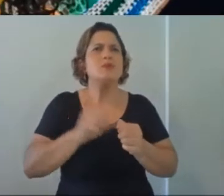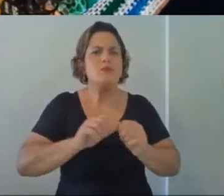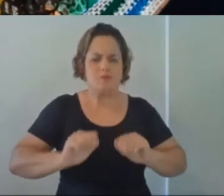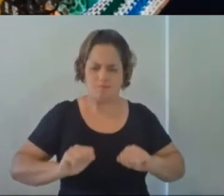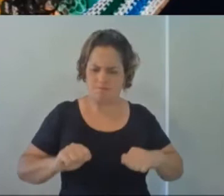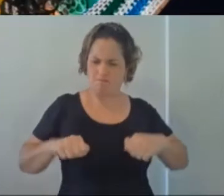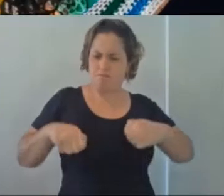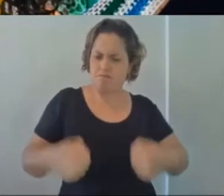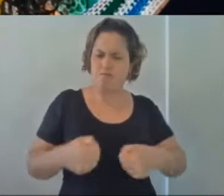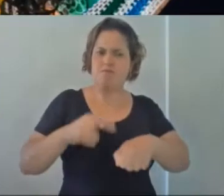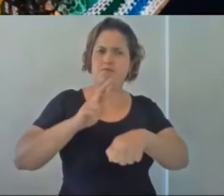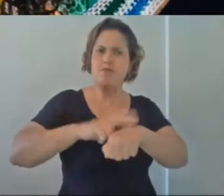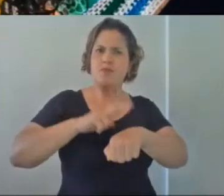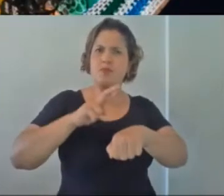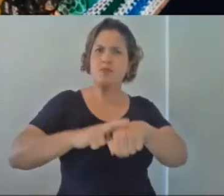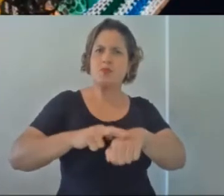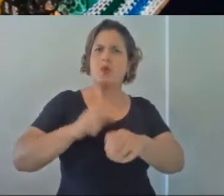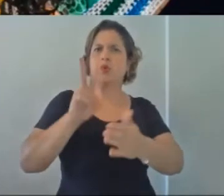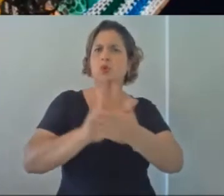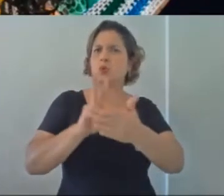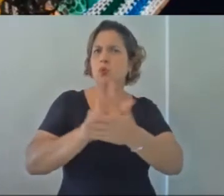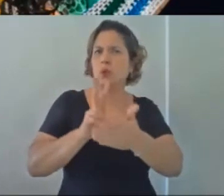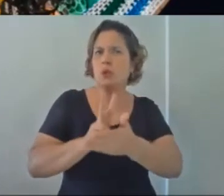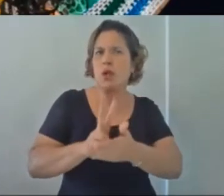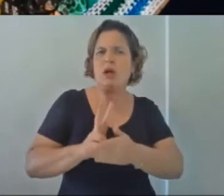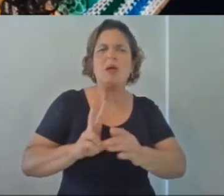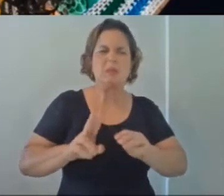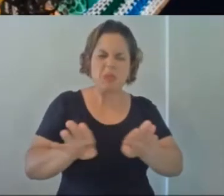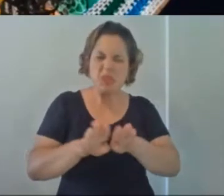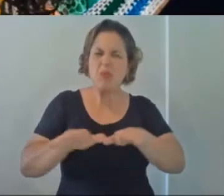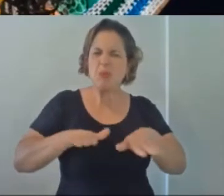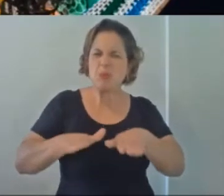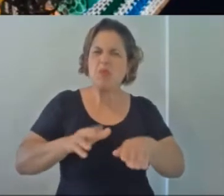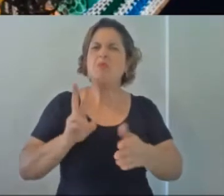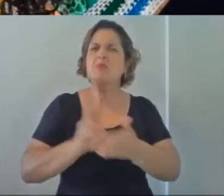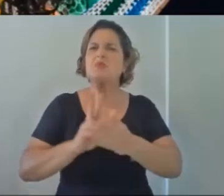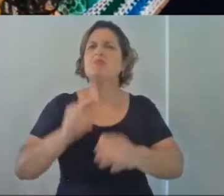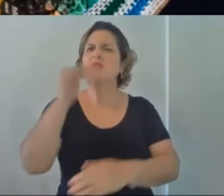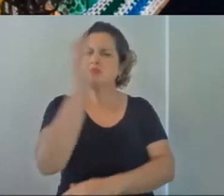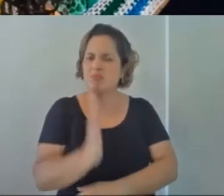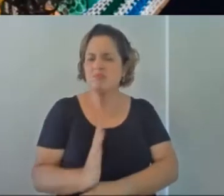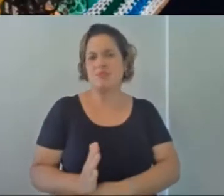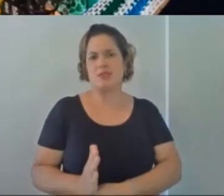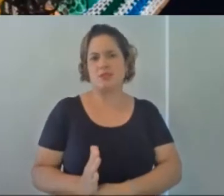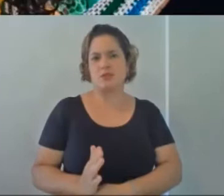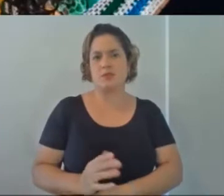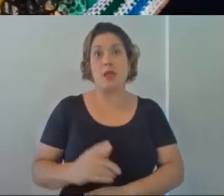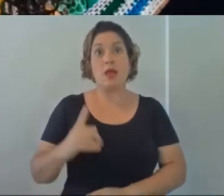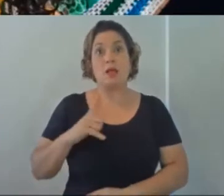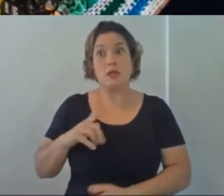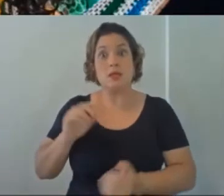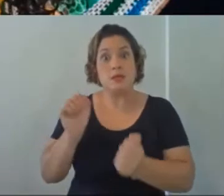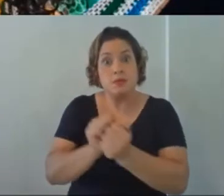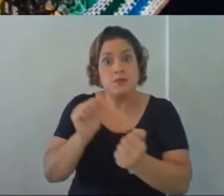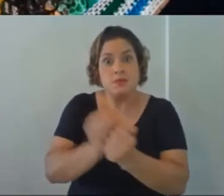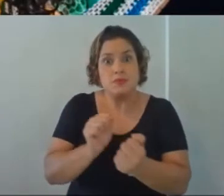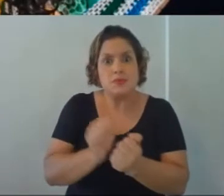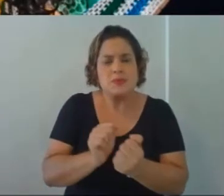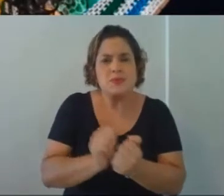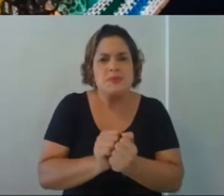indígena de Roraima, enfim, o movimento indígena brasileiro. Ela esteve conosco